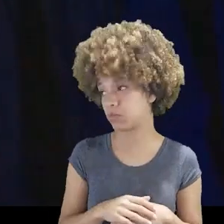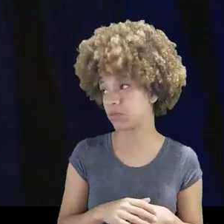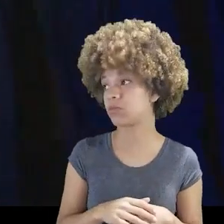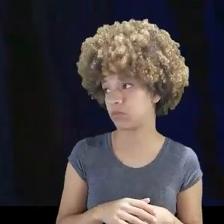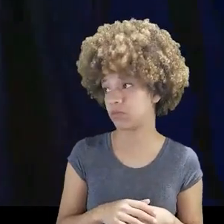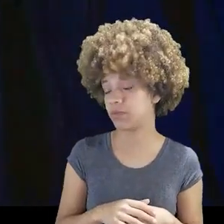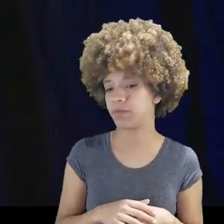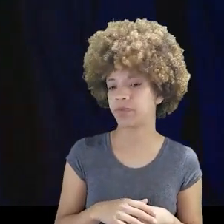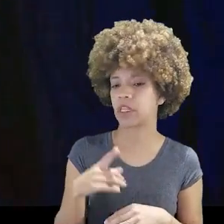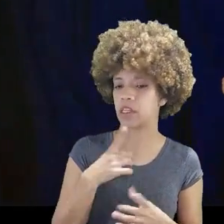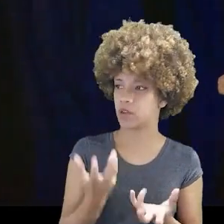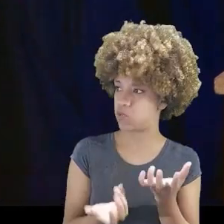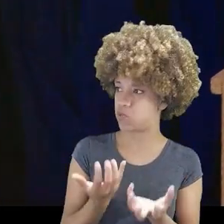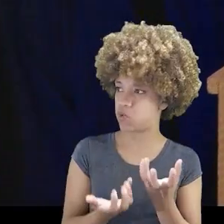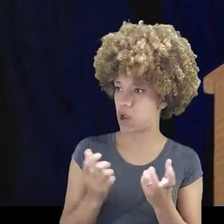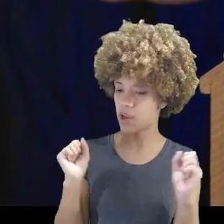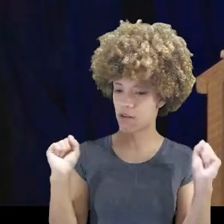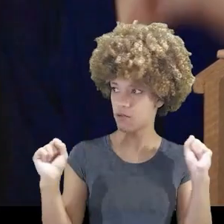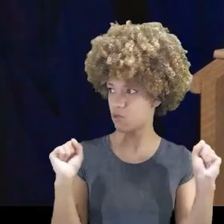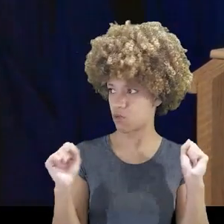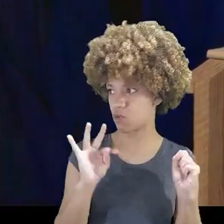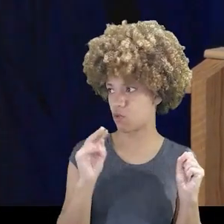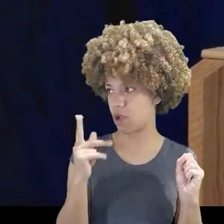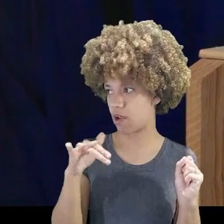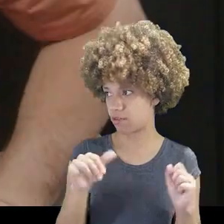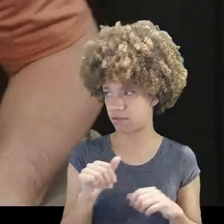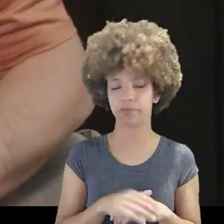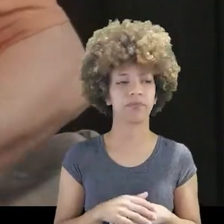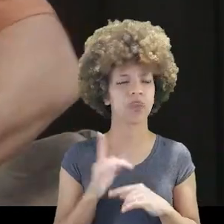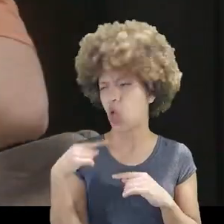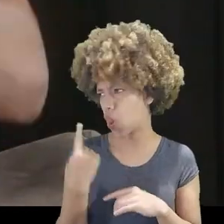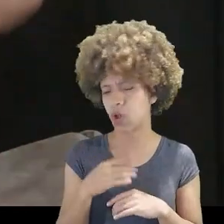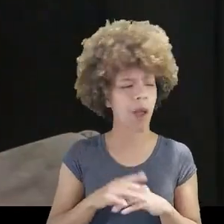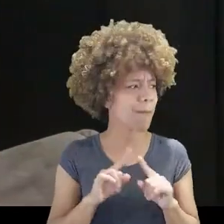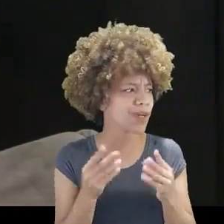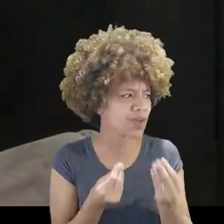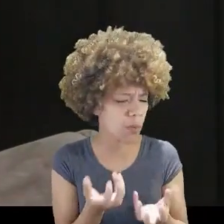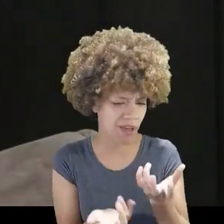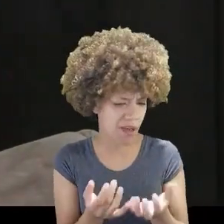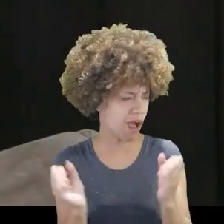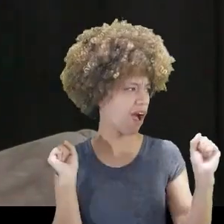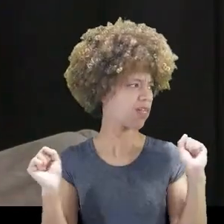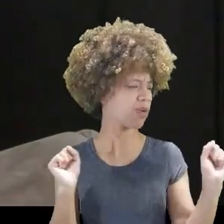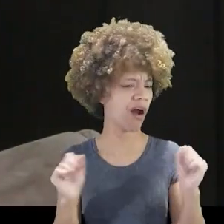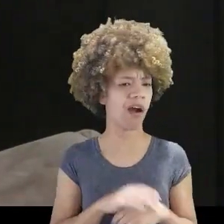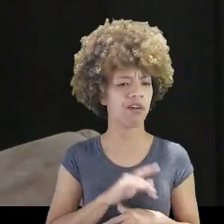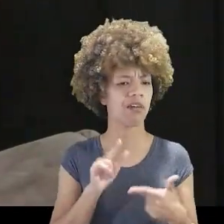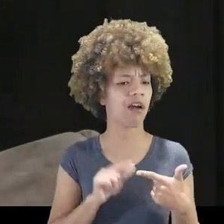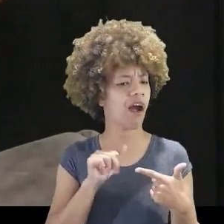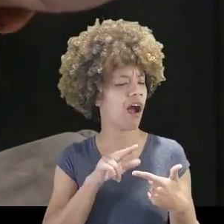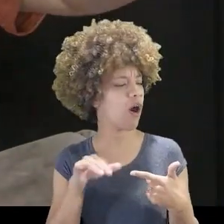eu vou queimar toalha lembrança você que são essas coisas que falou cabeça e coração essas coisas que é uma toalha vou botar